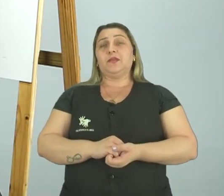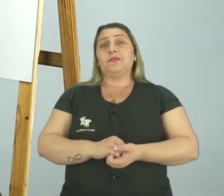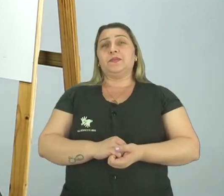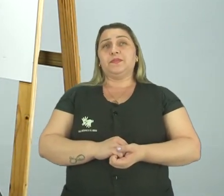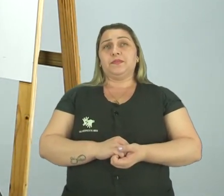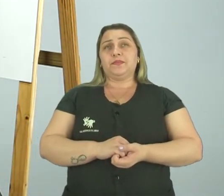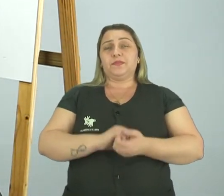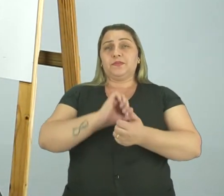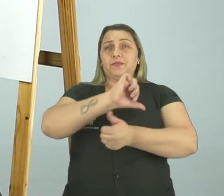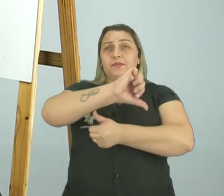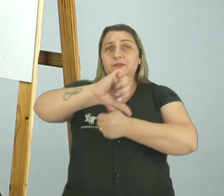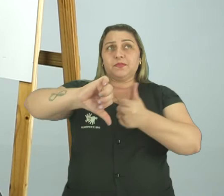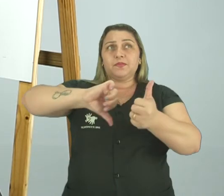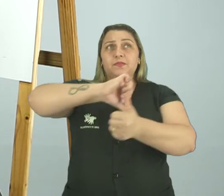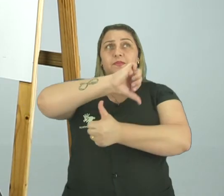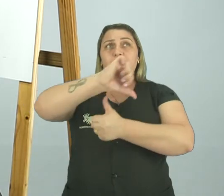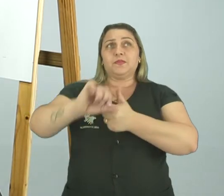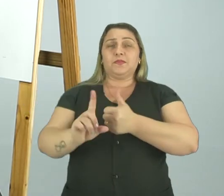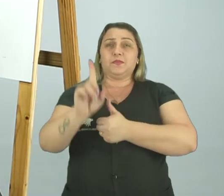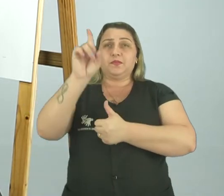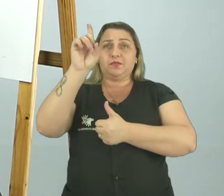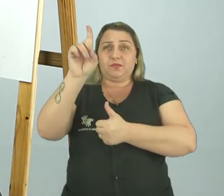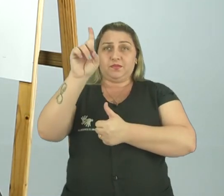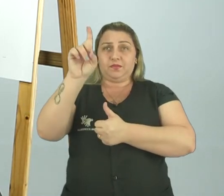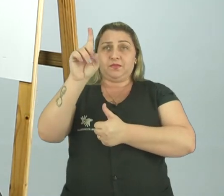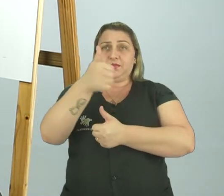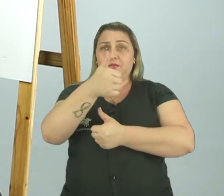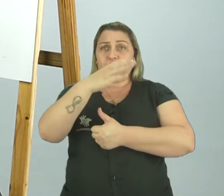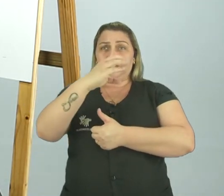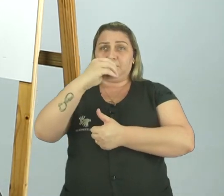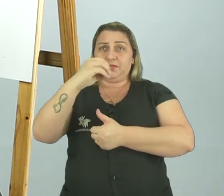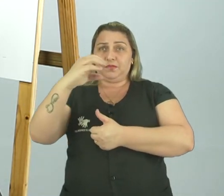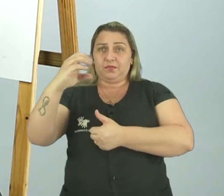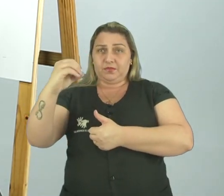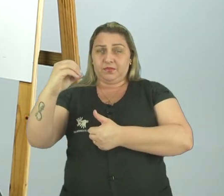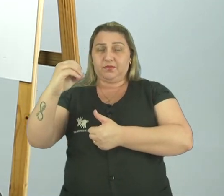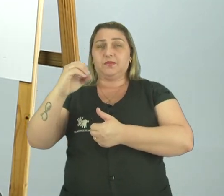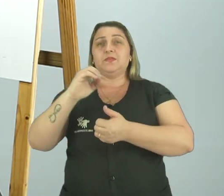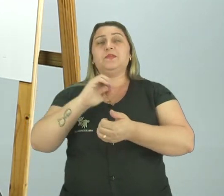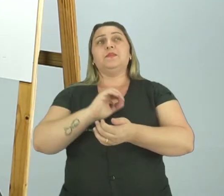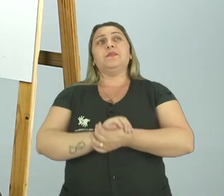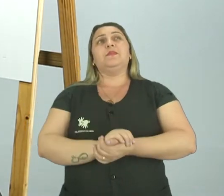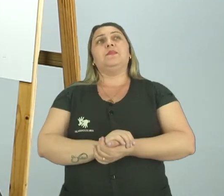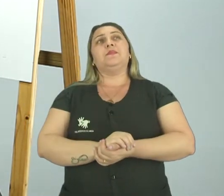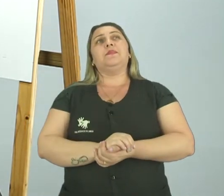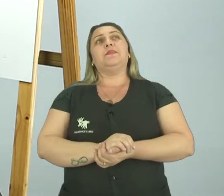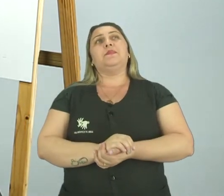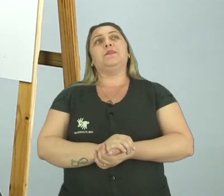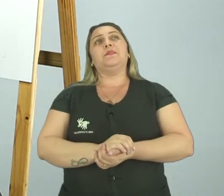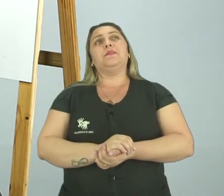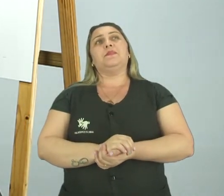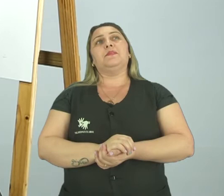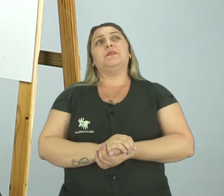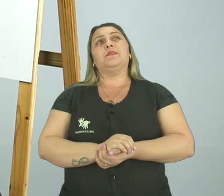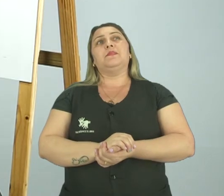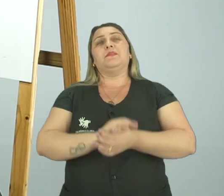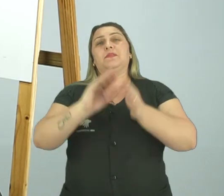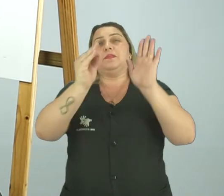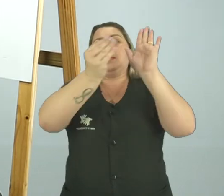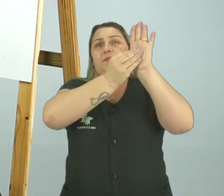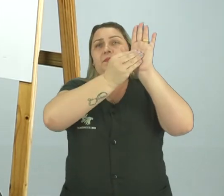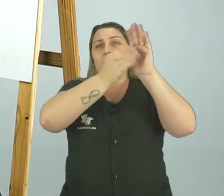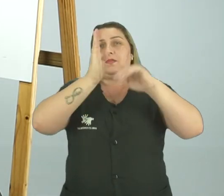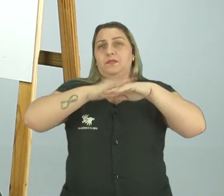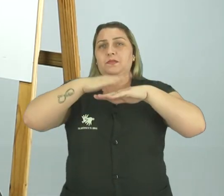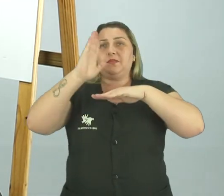vou trocar por uma centena. Então, eu vou colocar ela aqui, ó. Que eu vou adicionar